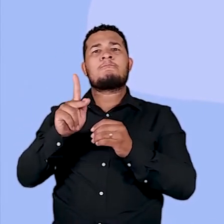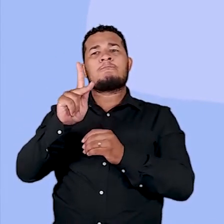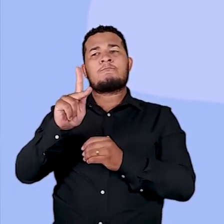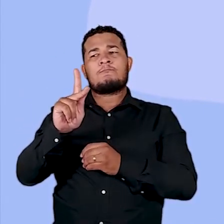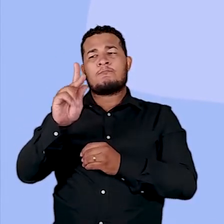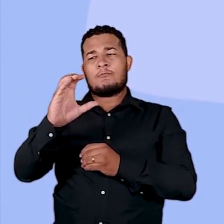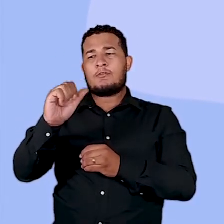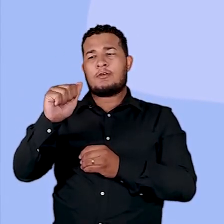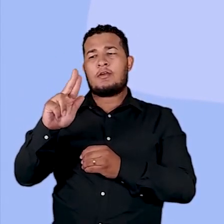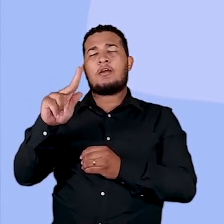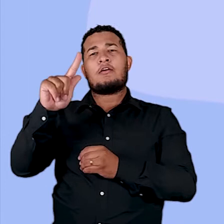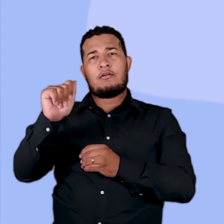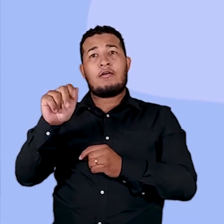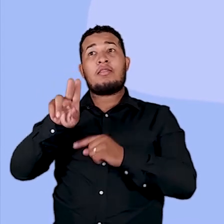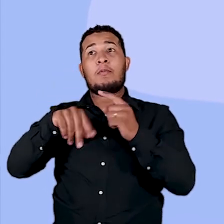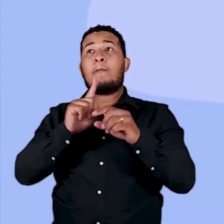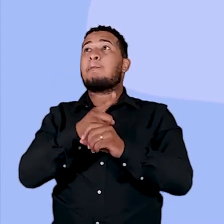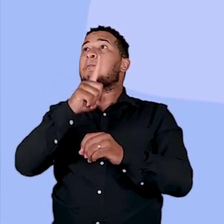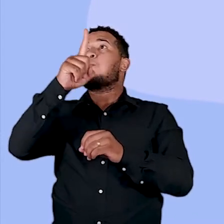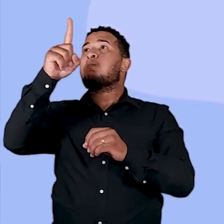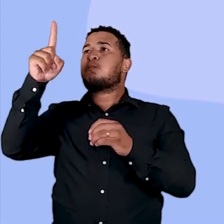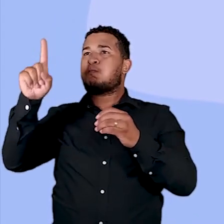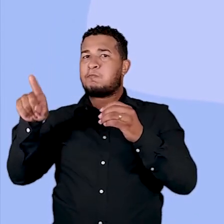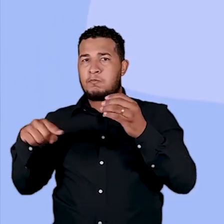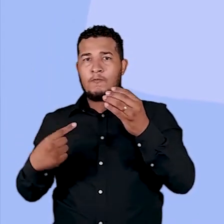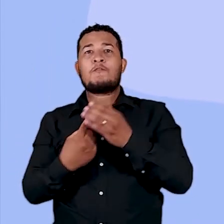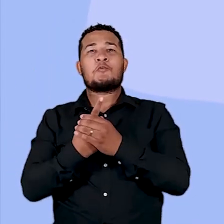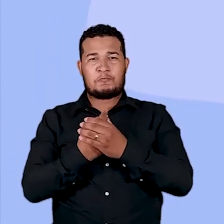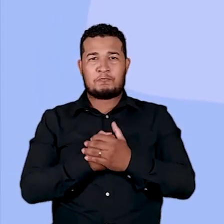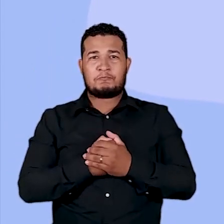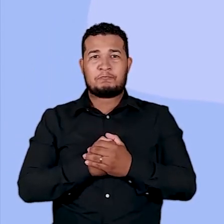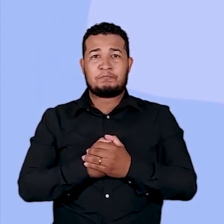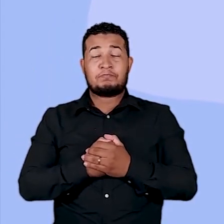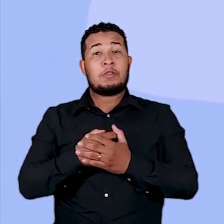carga e depois retorna para a minha fonte, beleza?